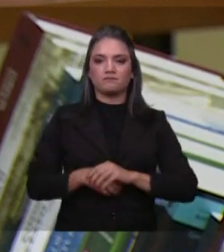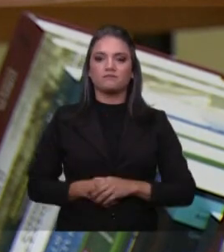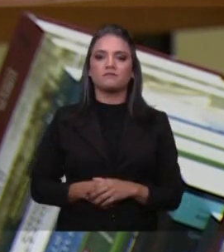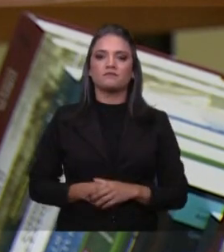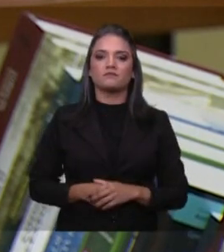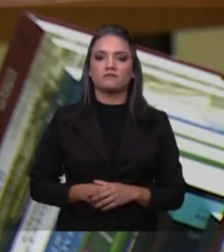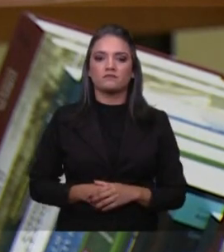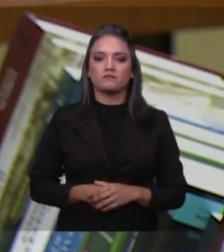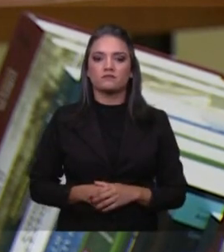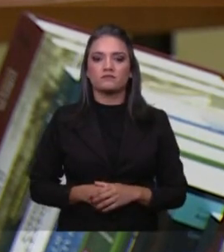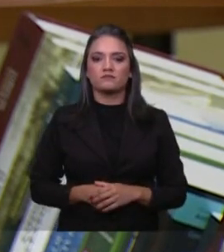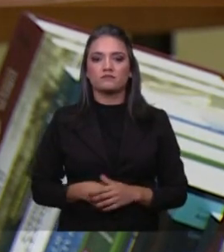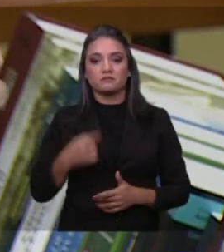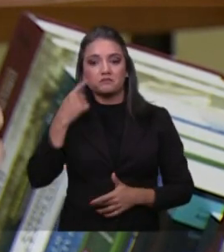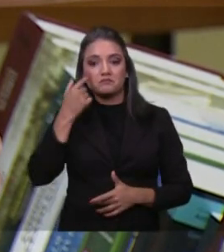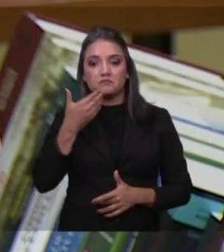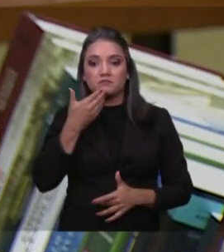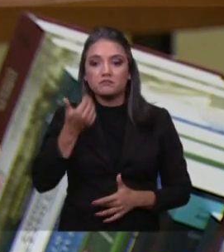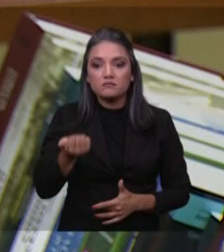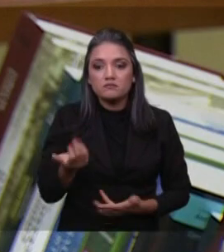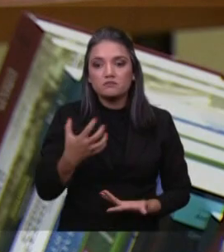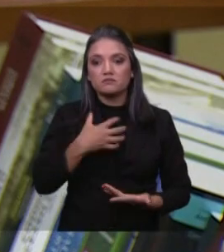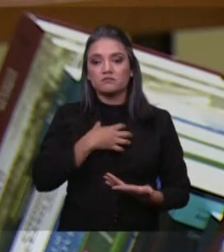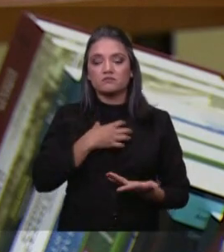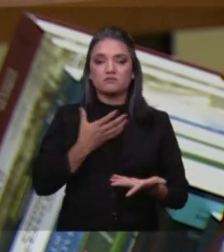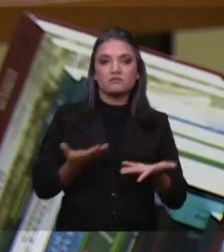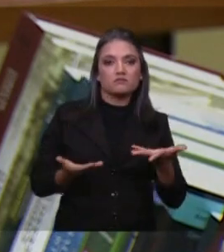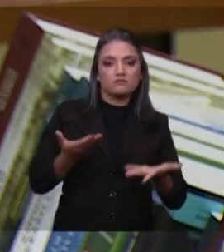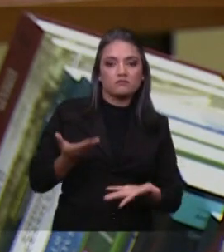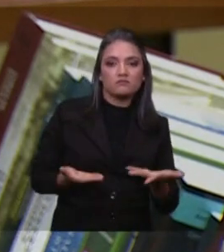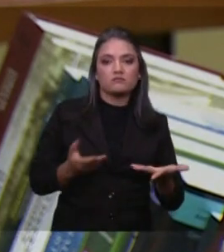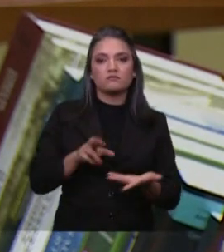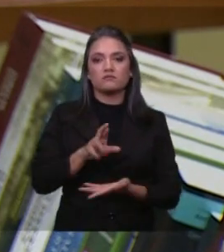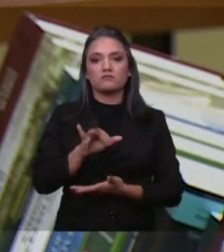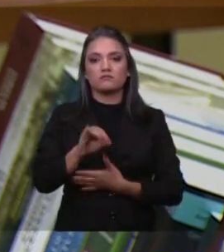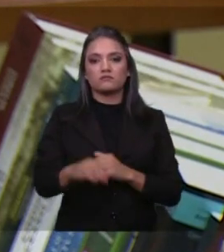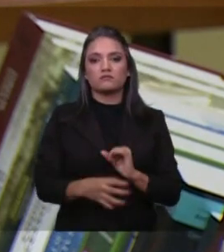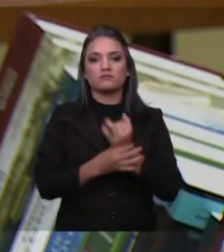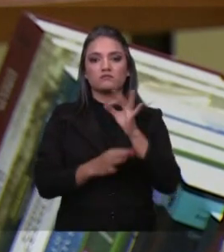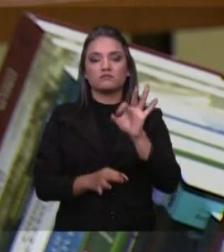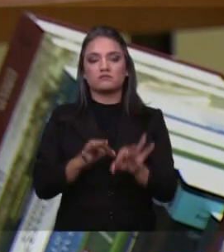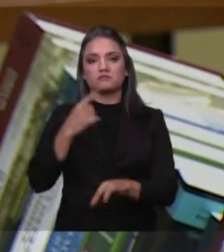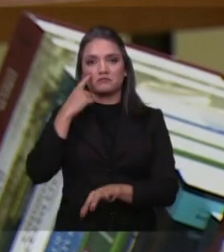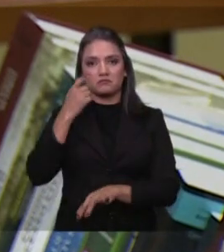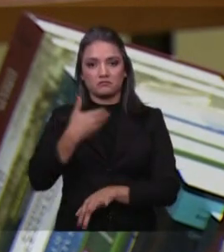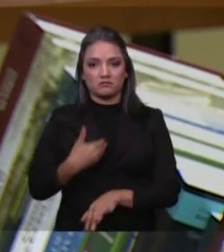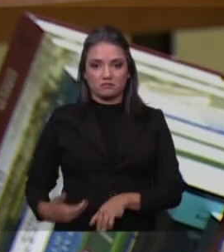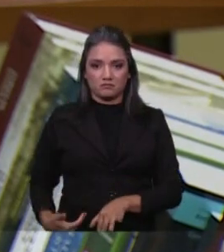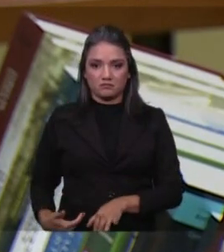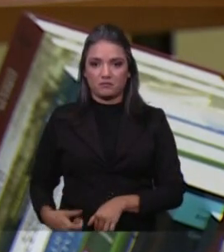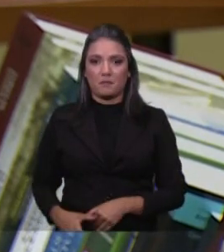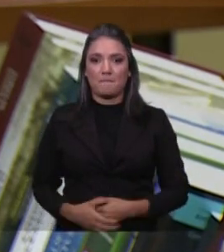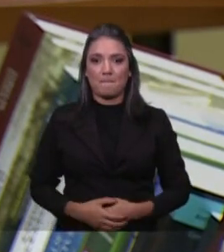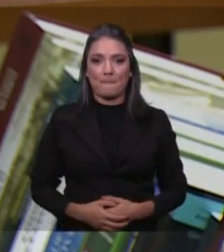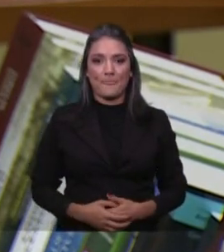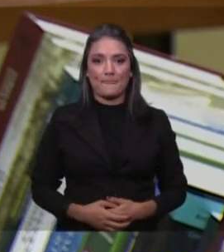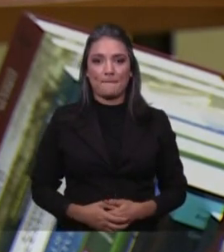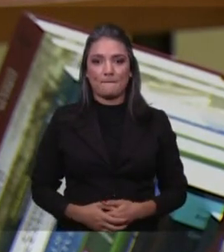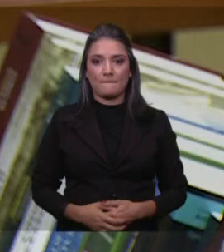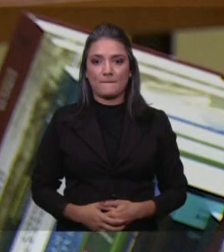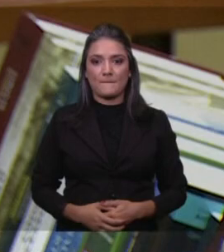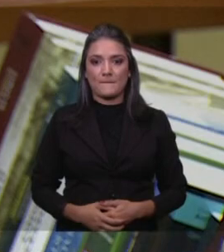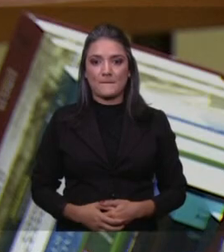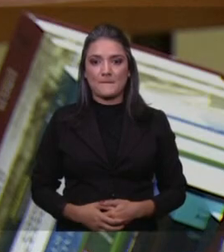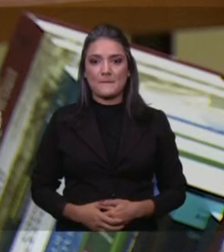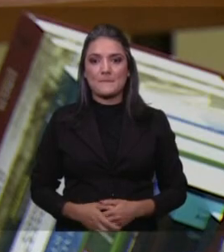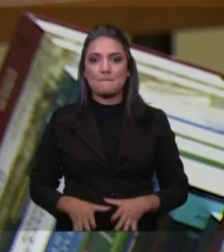vendo a melhor forma de equacionar o risco à segurança jurídica ou interesse público. Então, nós temos, nesse exercício da